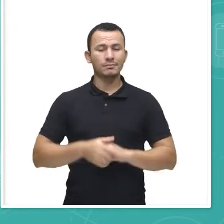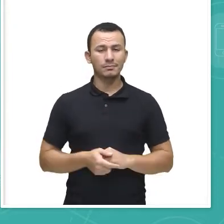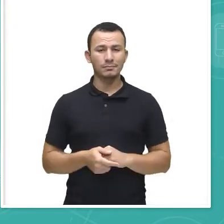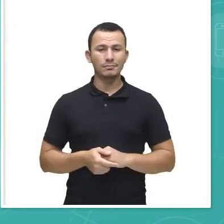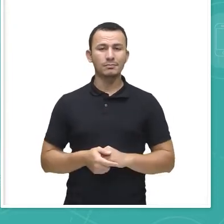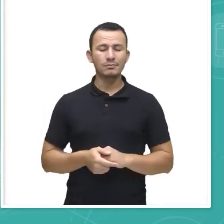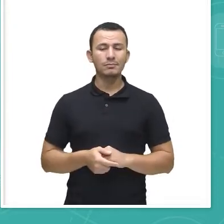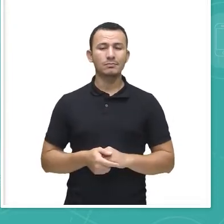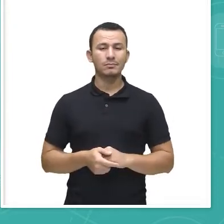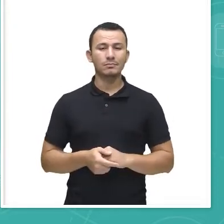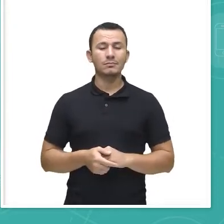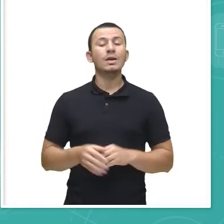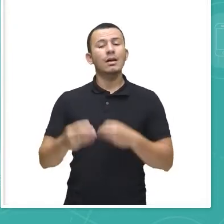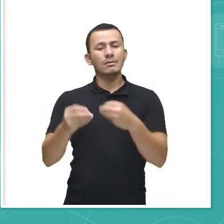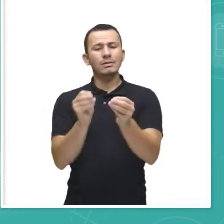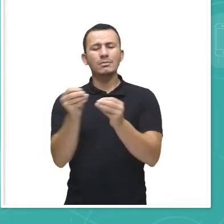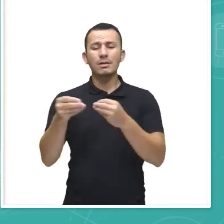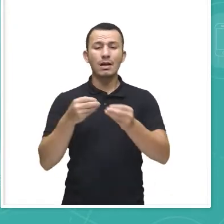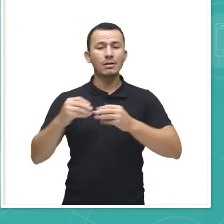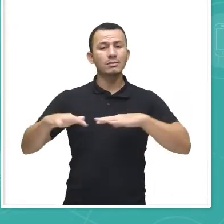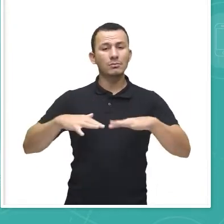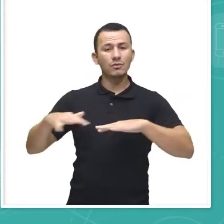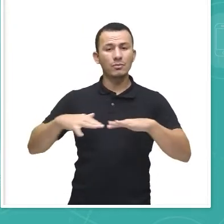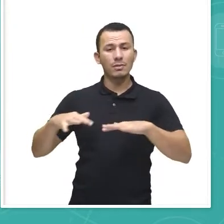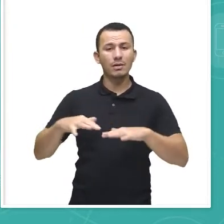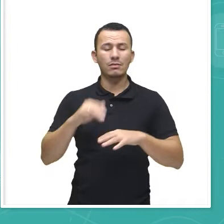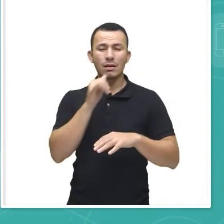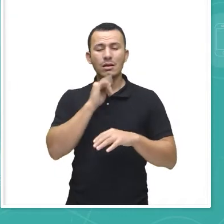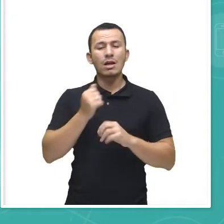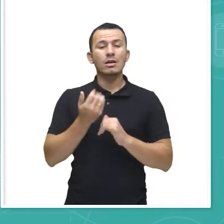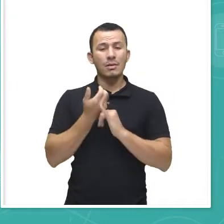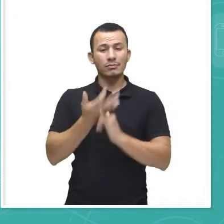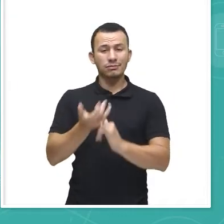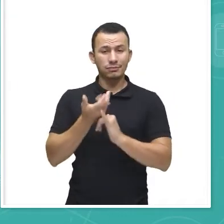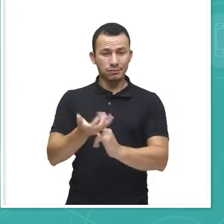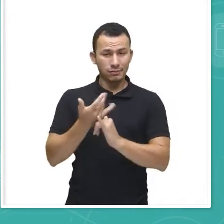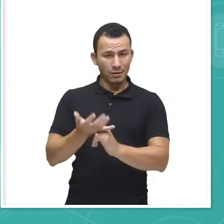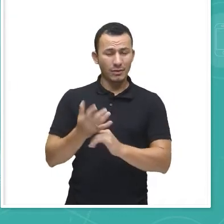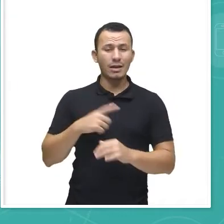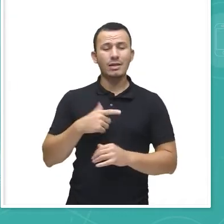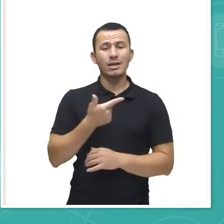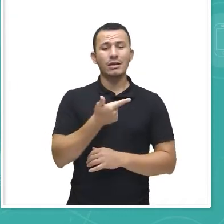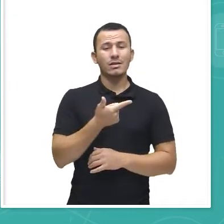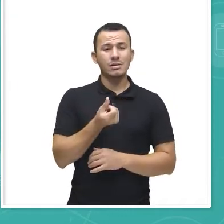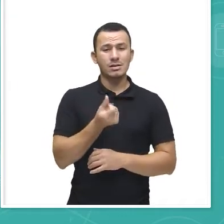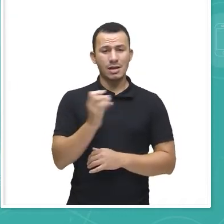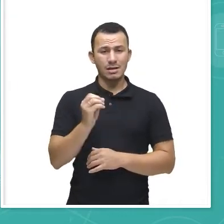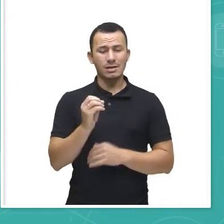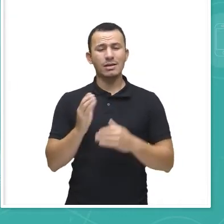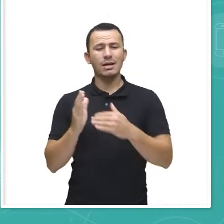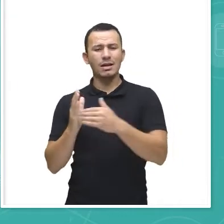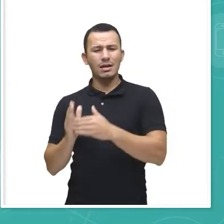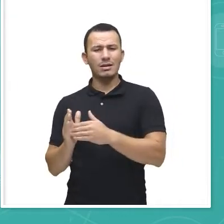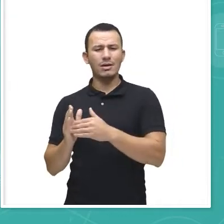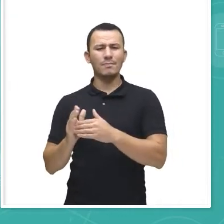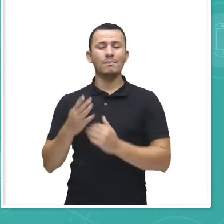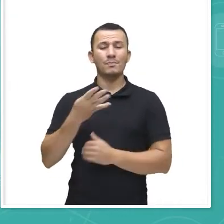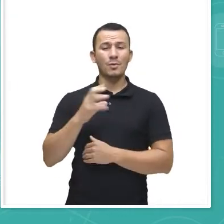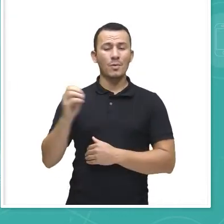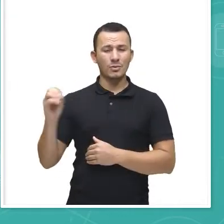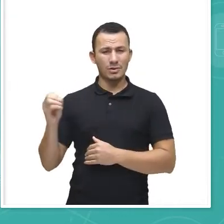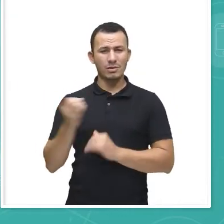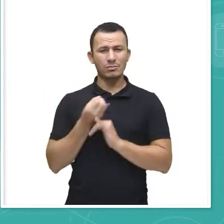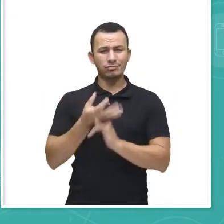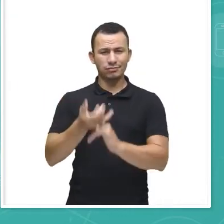dos seus movimentos. Você tem um gasto calórico de 260 a 400 quilocalorias por hora, gente. Isso daí